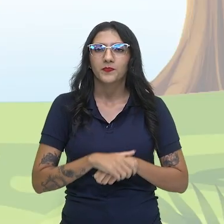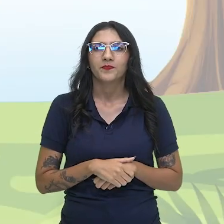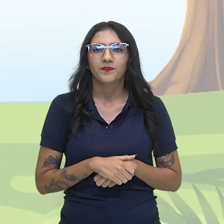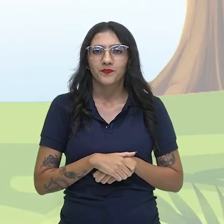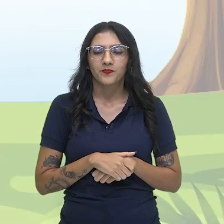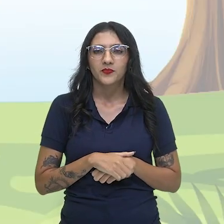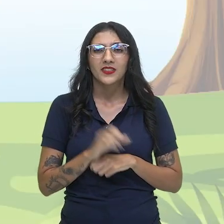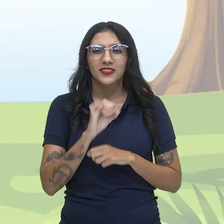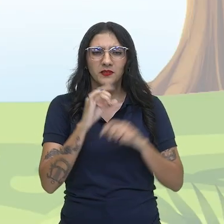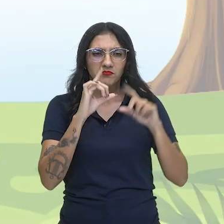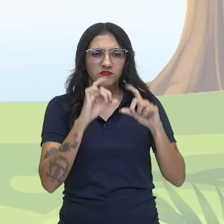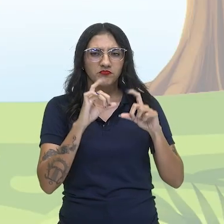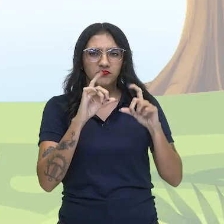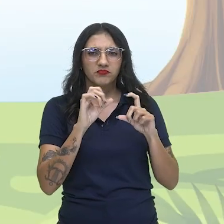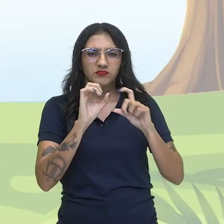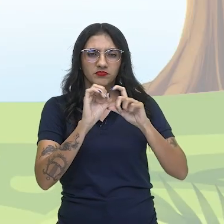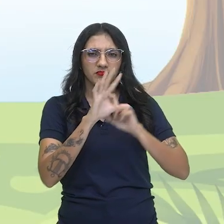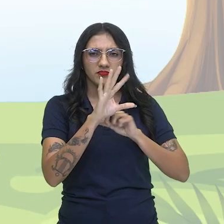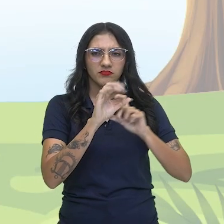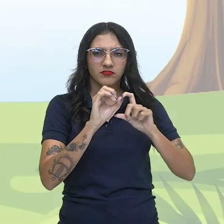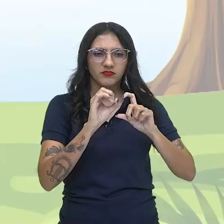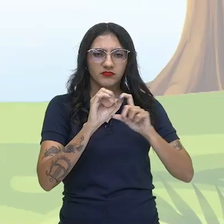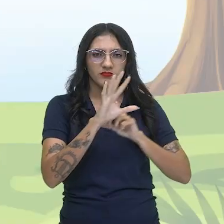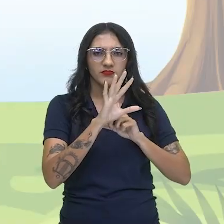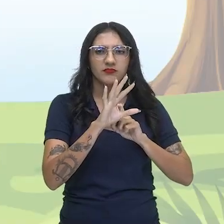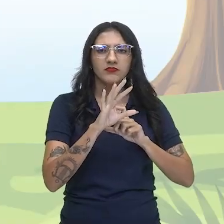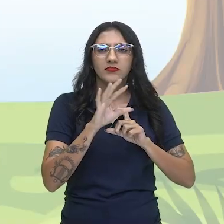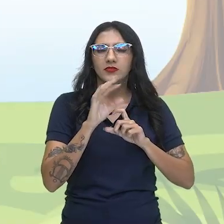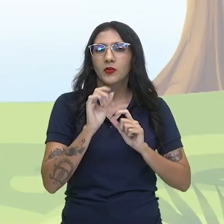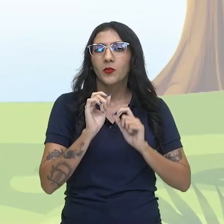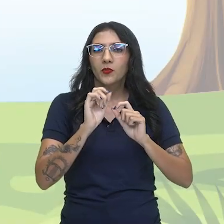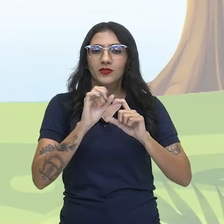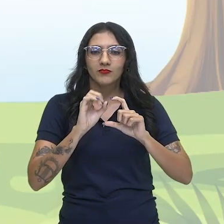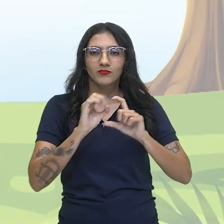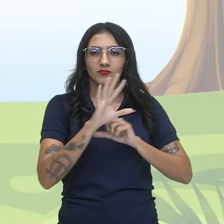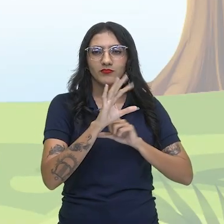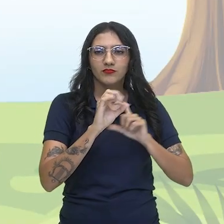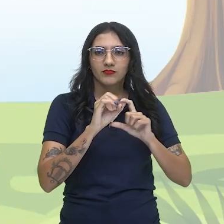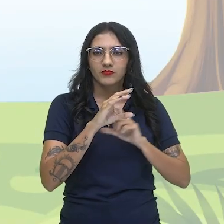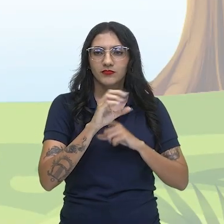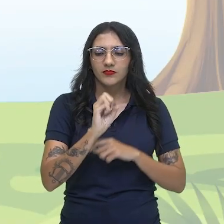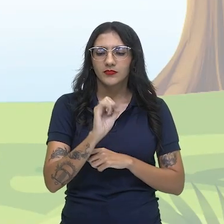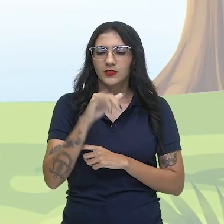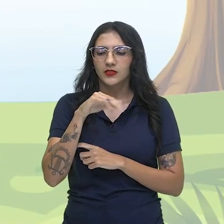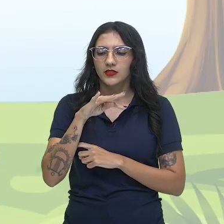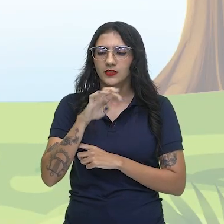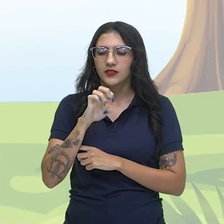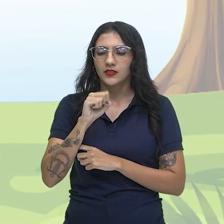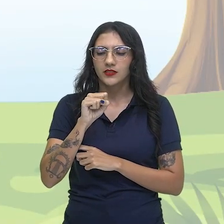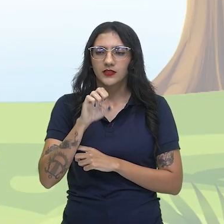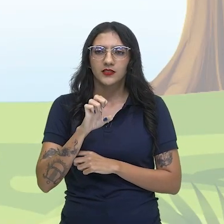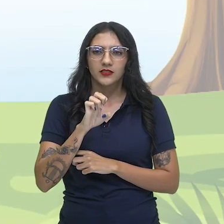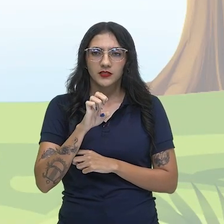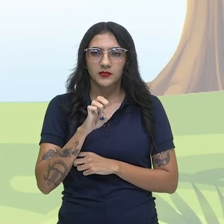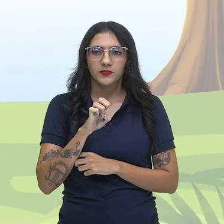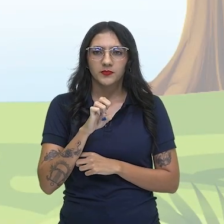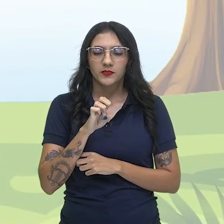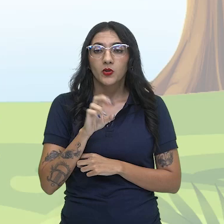cada clique, forma-se uma reação de síntese com o oxigênio do